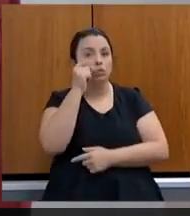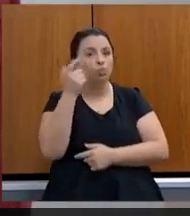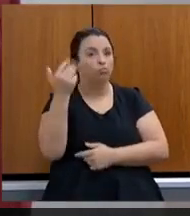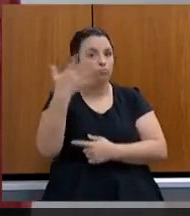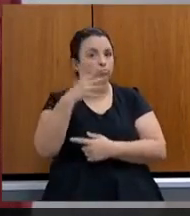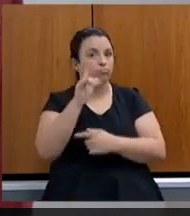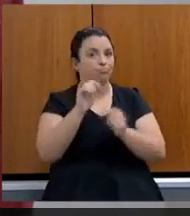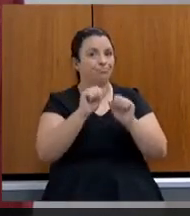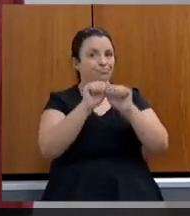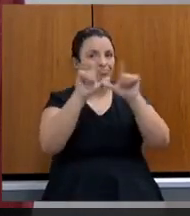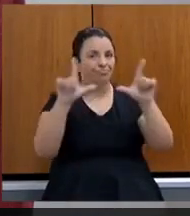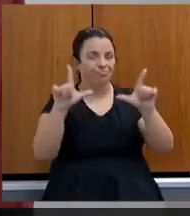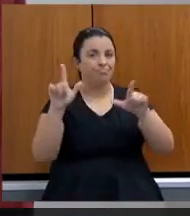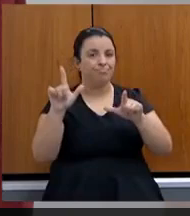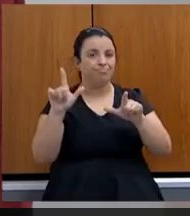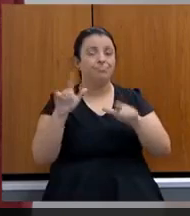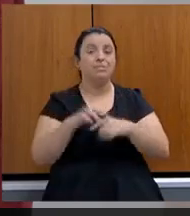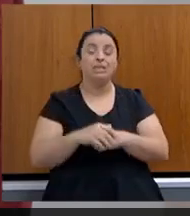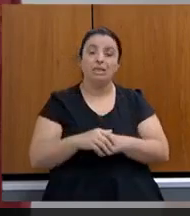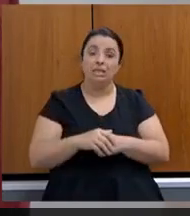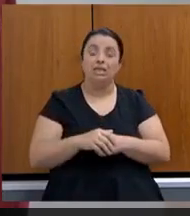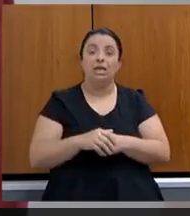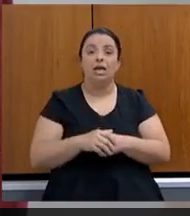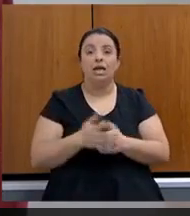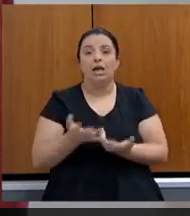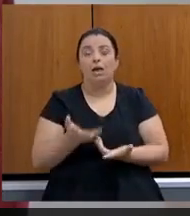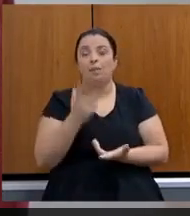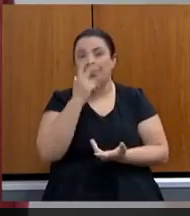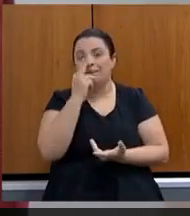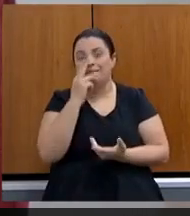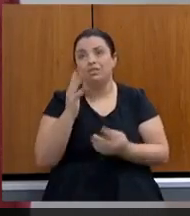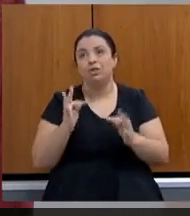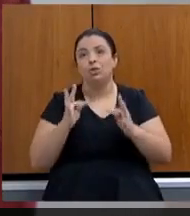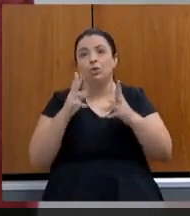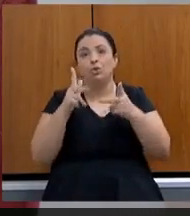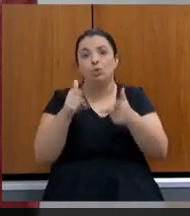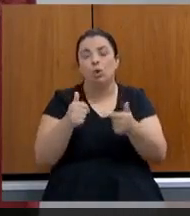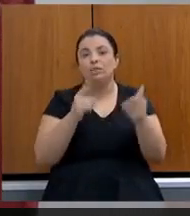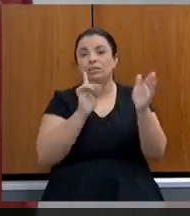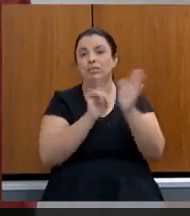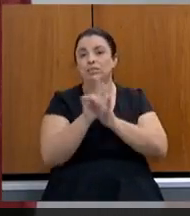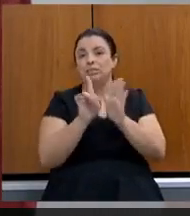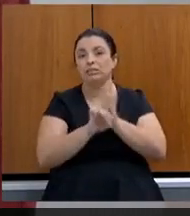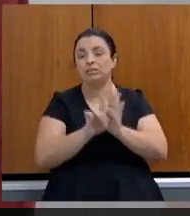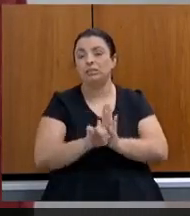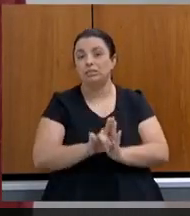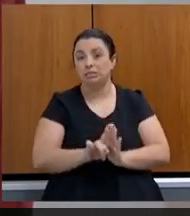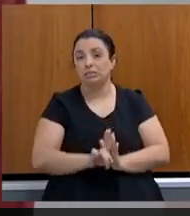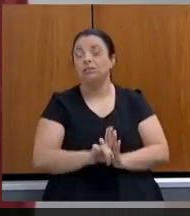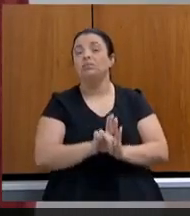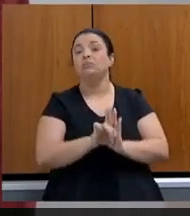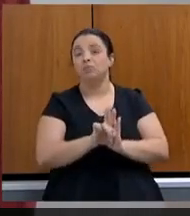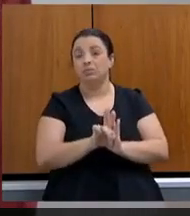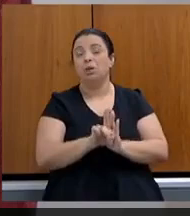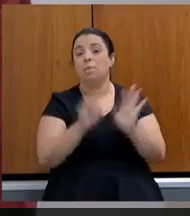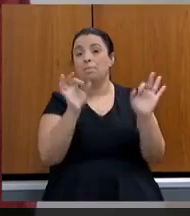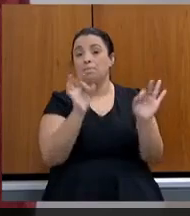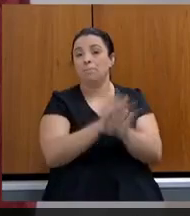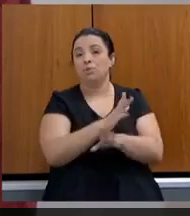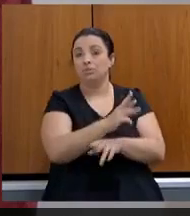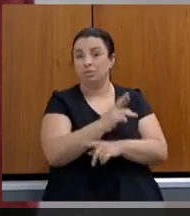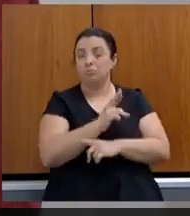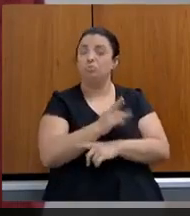não me parece possível todas as Todos Os questionamentos serem prontamente